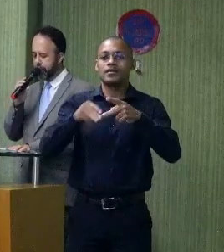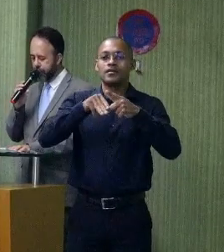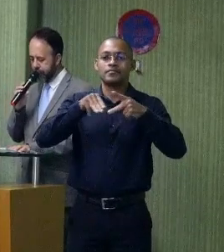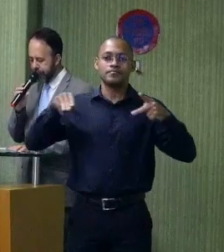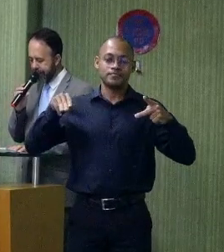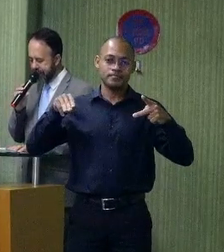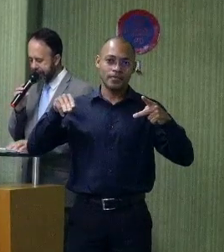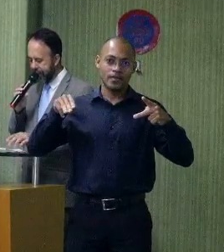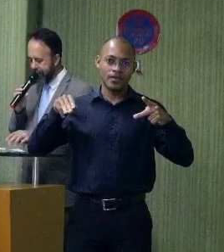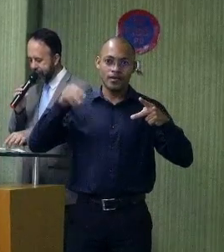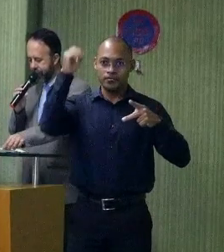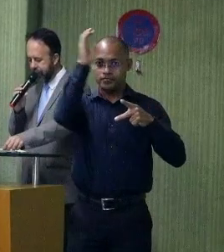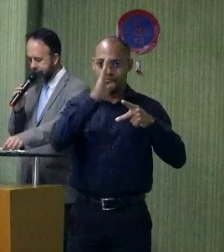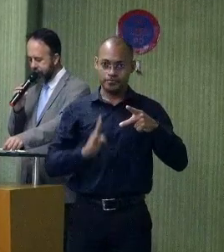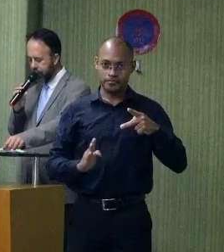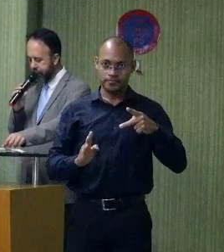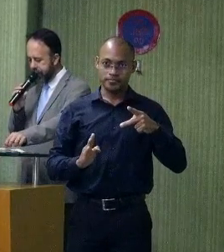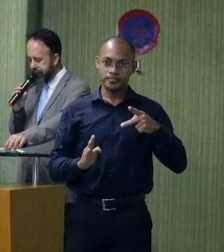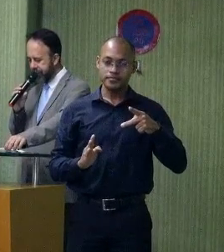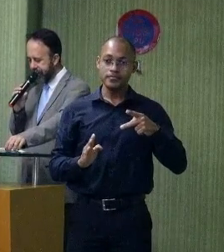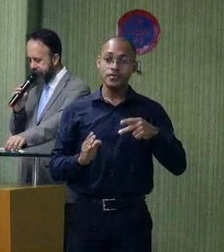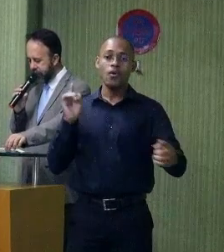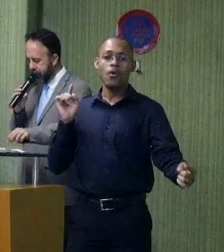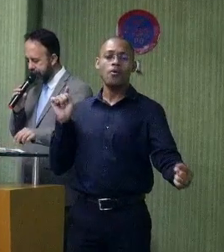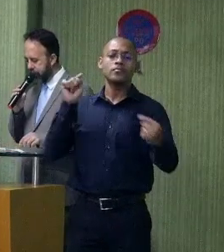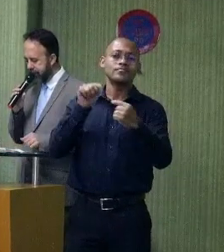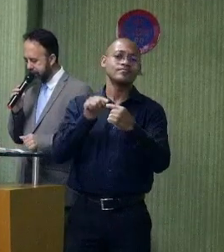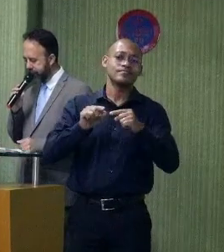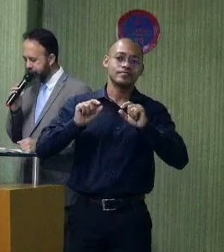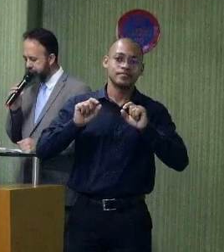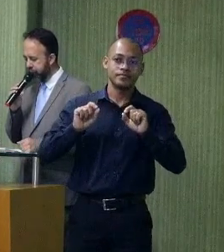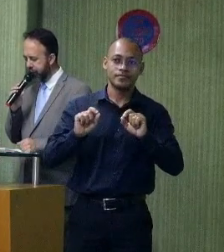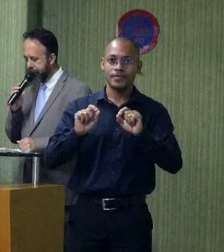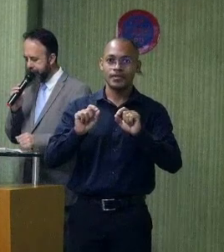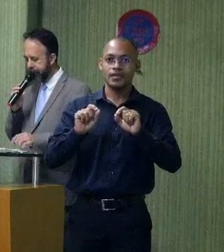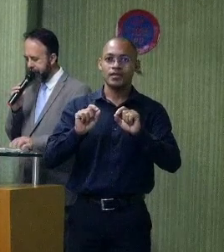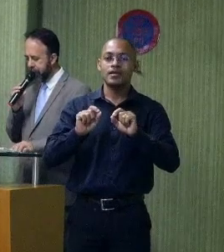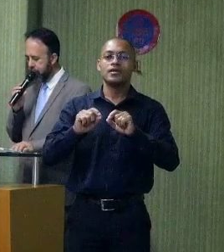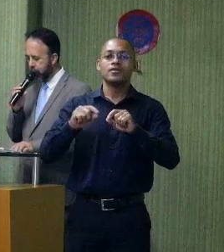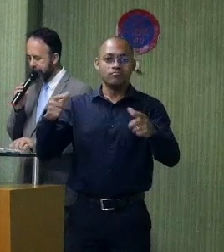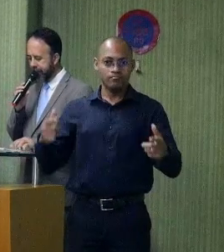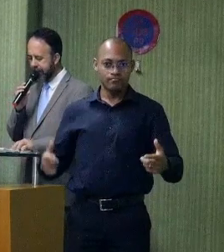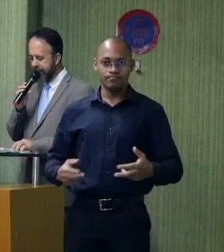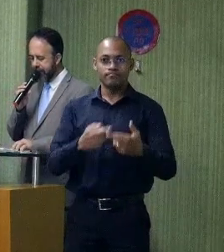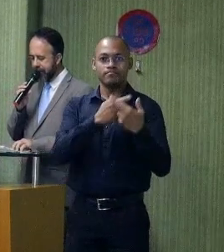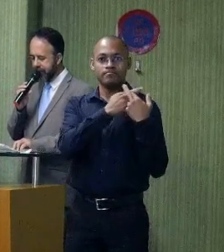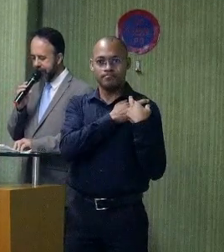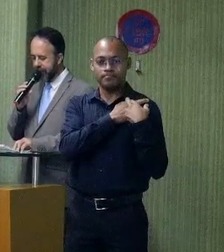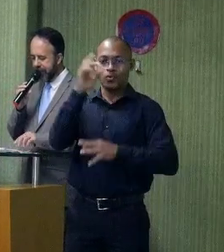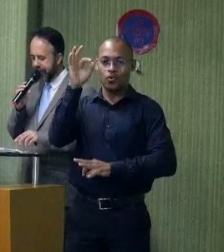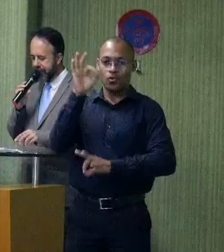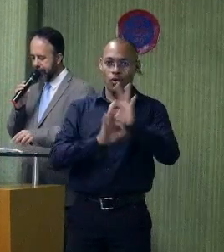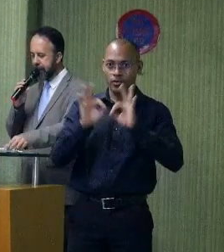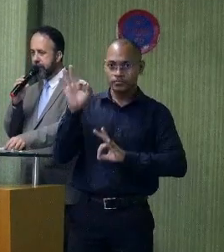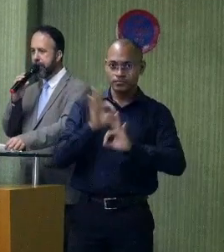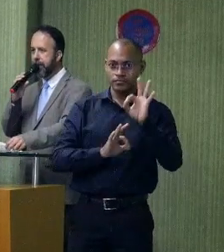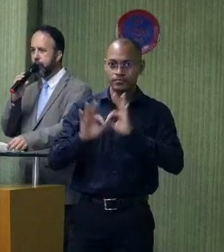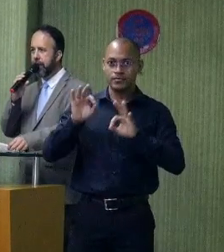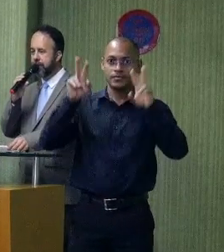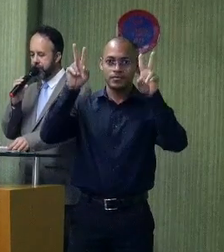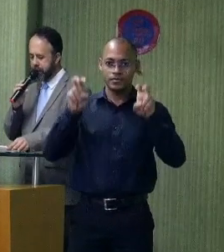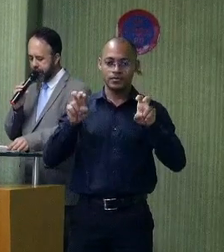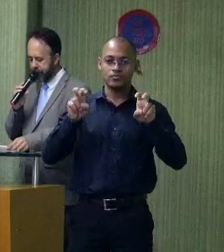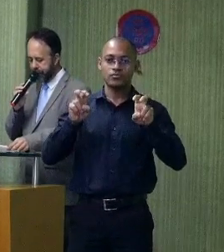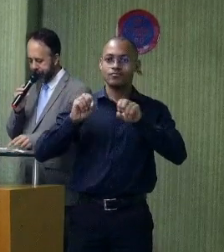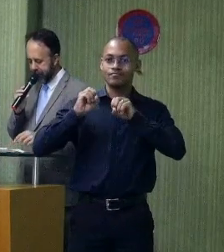público brasileiro objetivando uma atuação funcional coordenada na temática